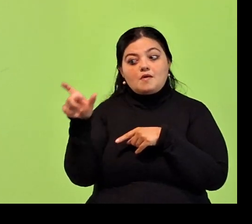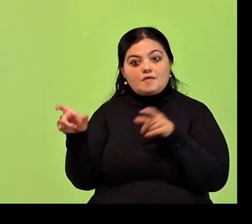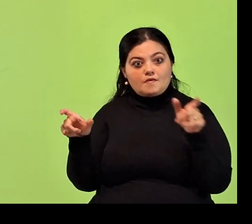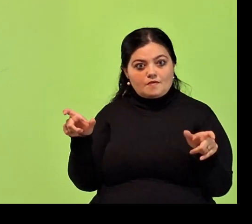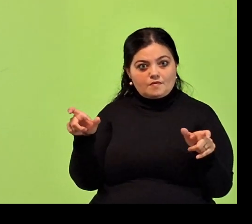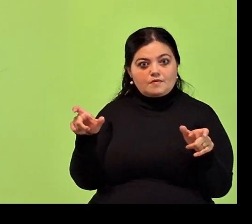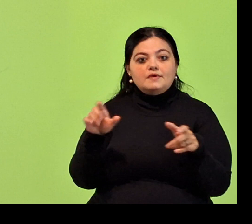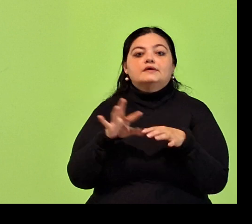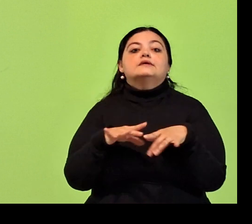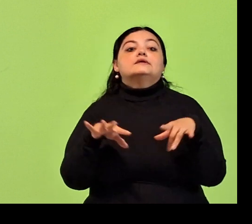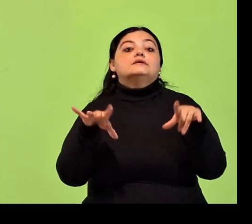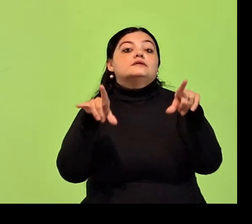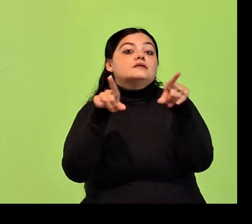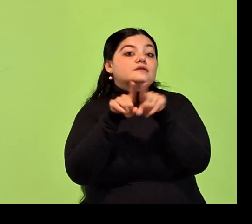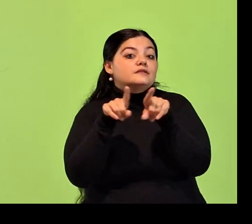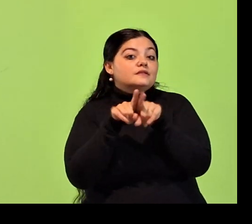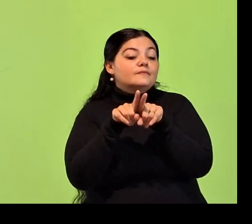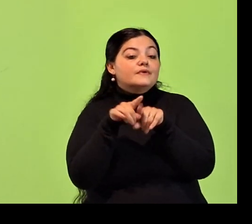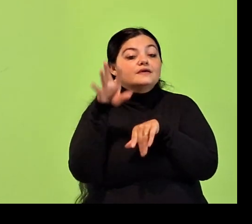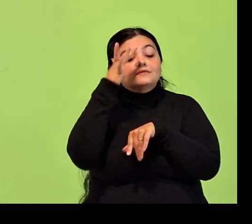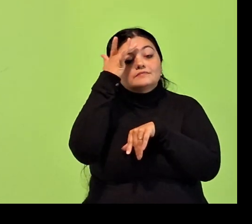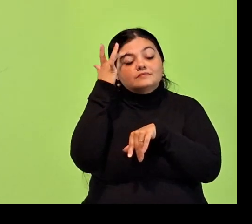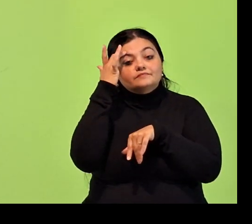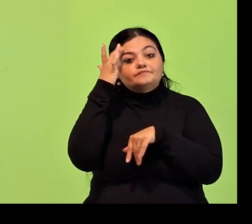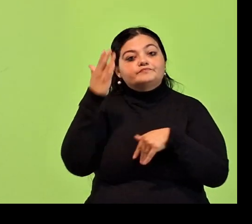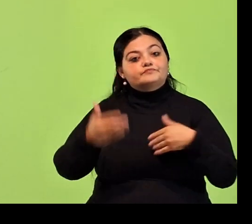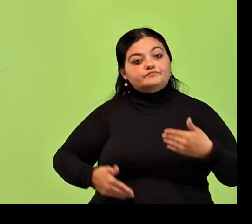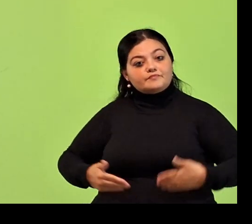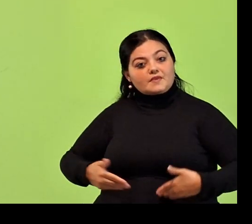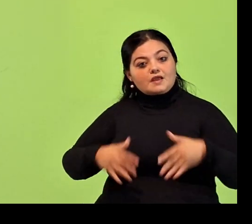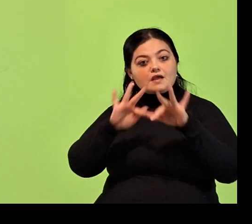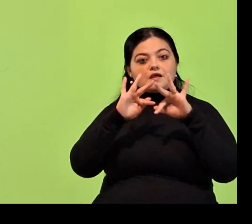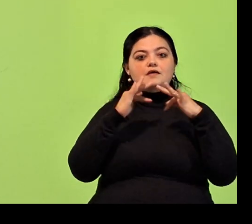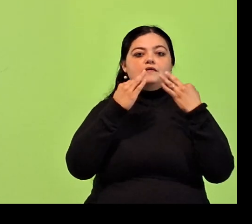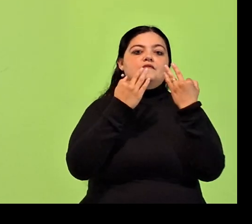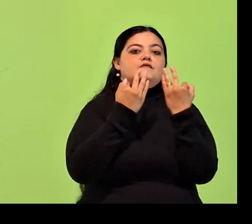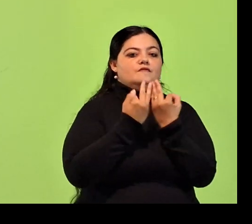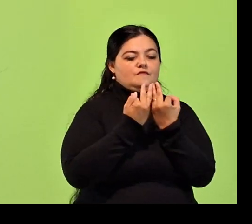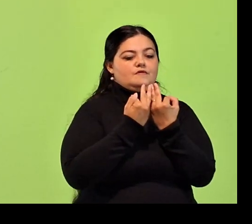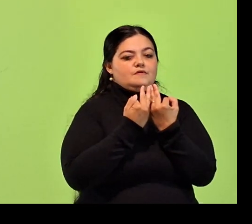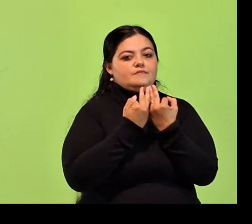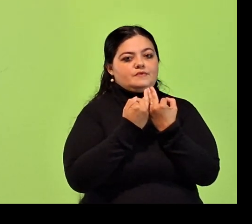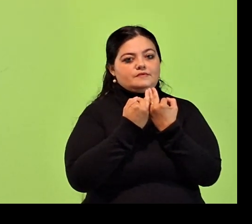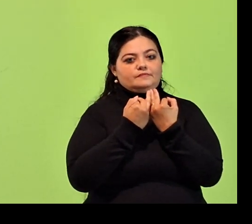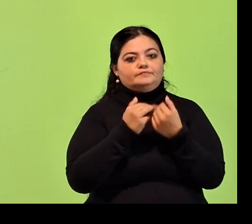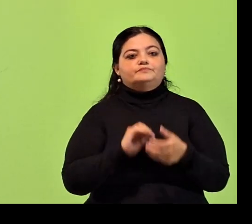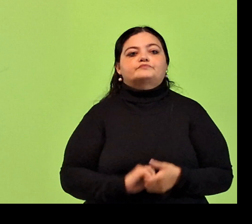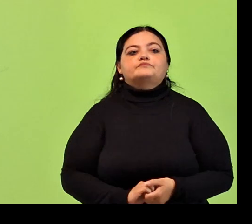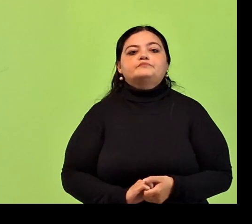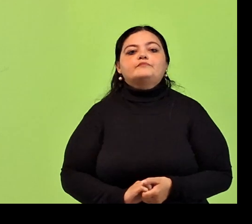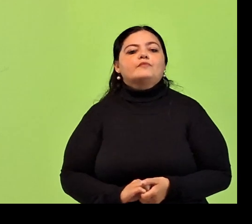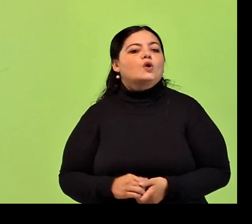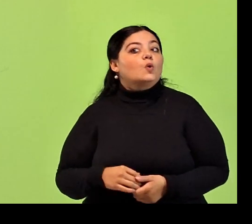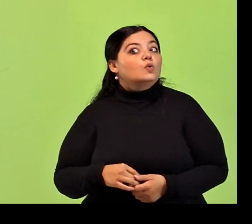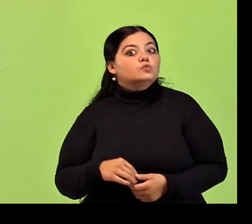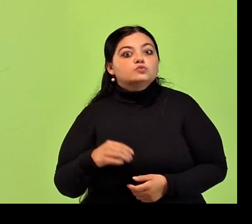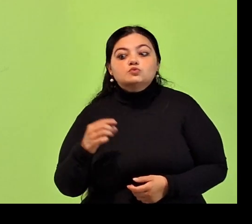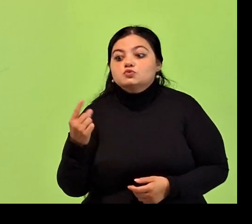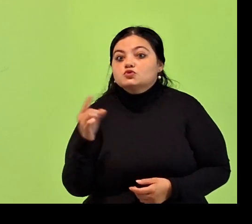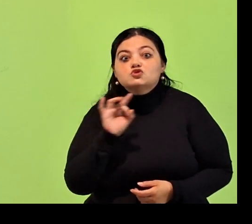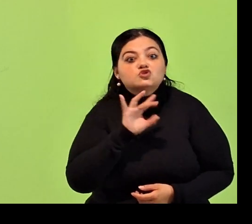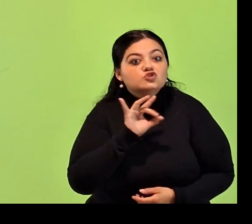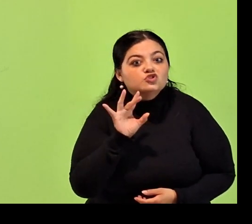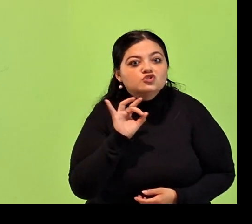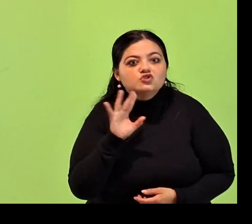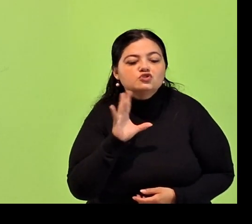Vicente, e a pessoa que prestava serviços para a família Abage, da Celina Beatriz. Foram os únicos